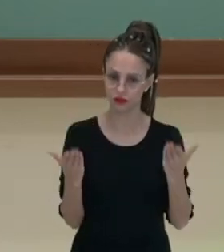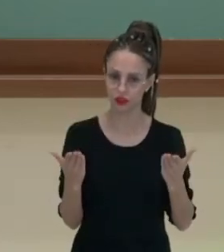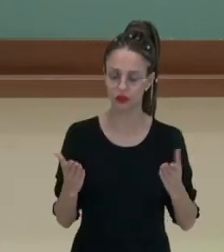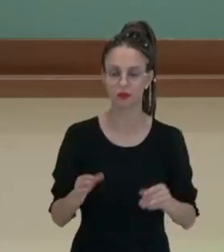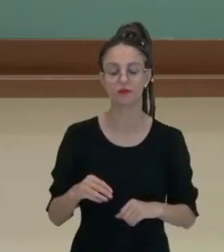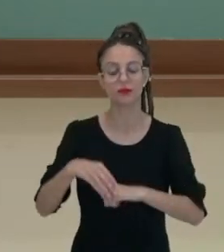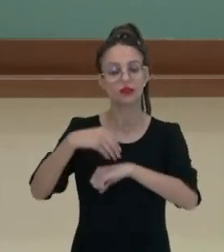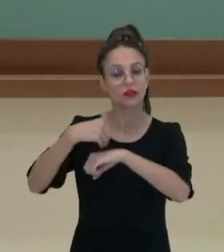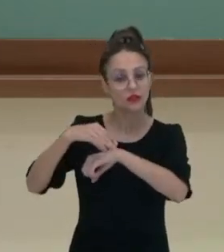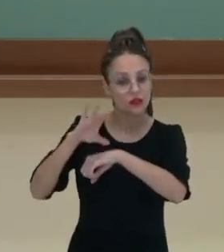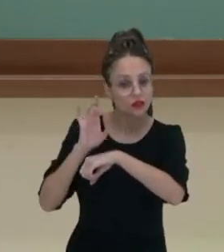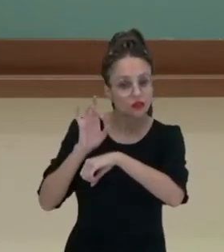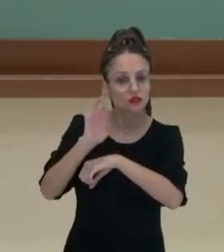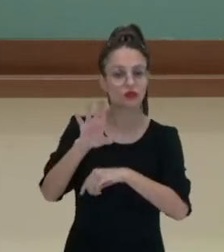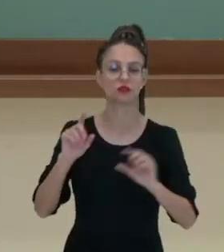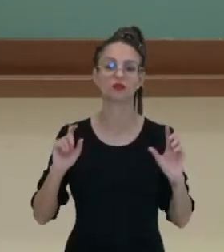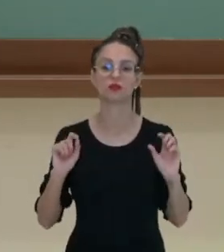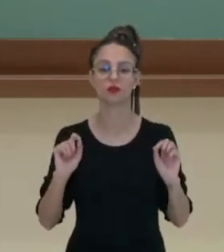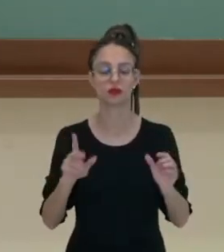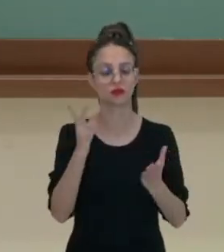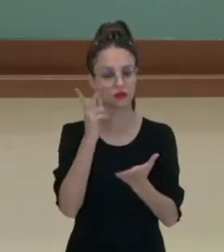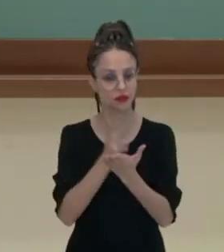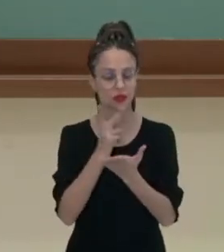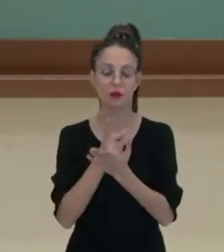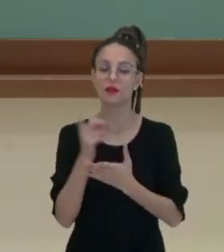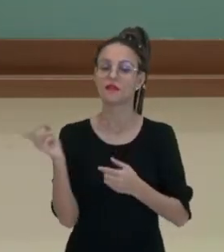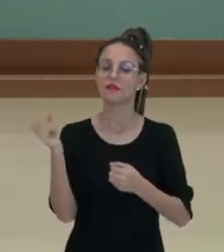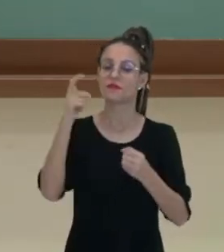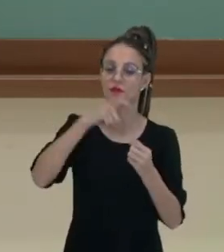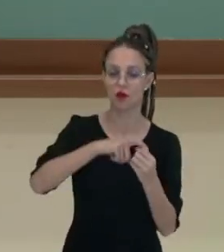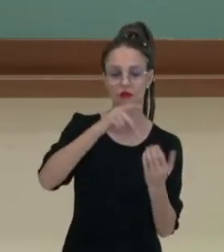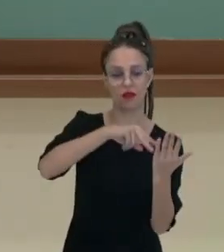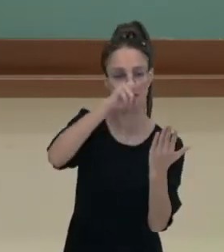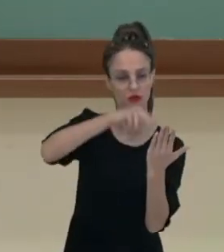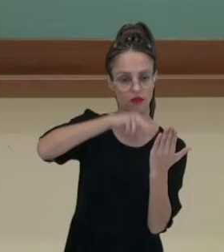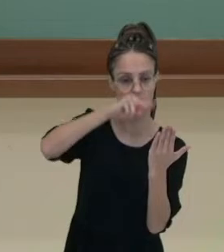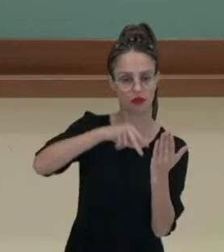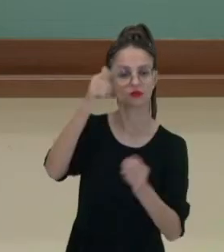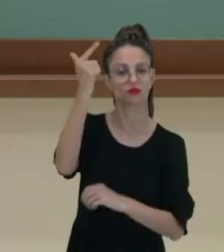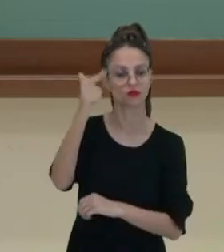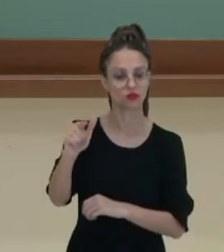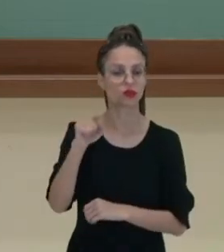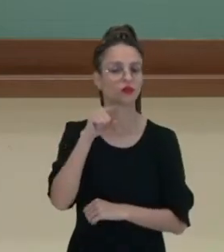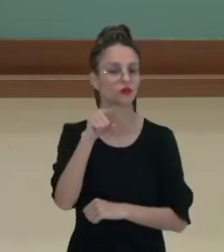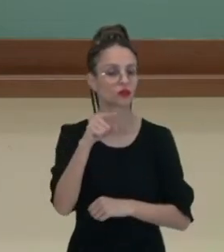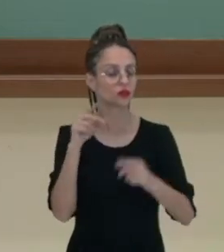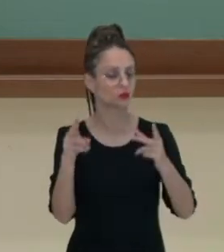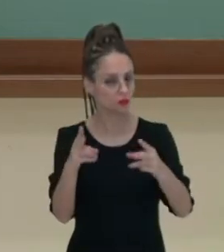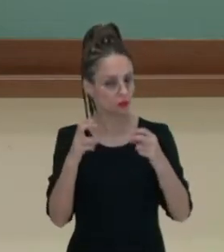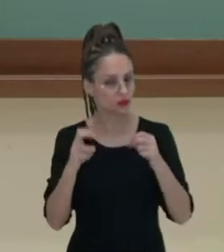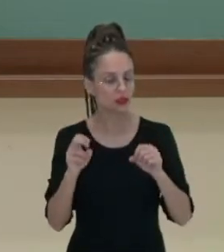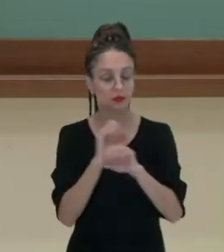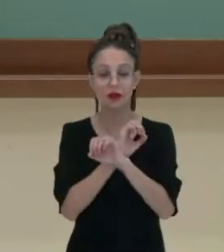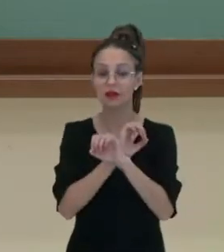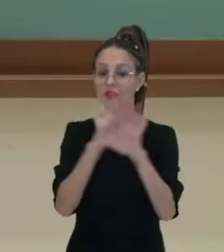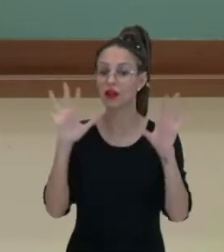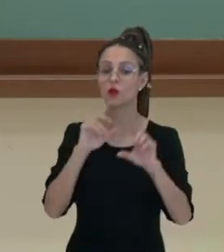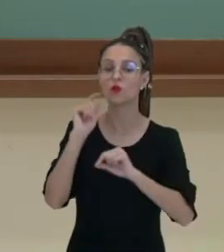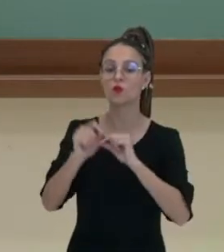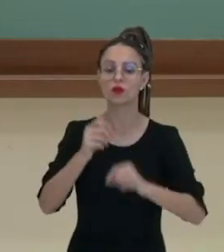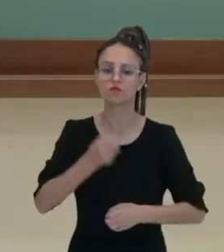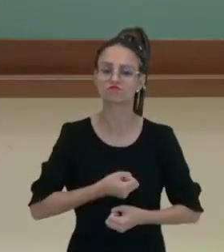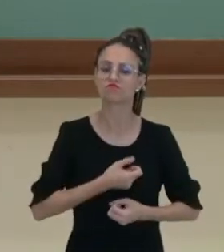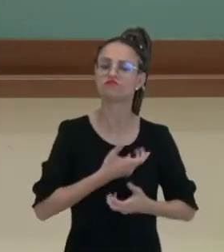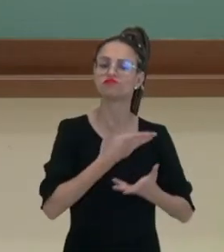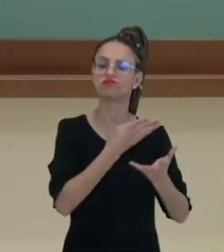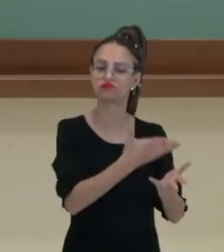uma dica qual é? Sempre retomar a leitura do poema para que você perceba bem o que o eu lírico está